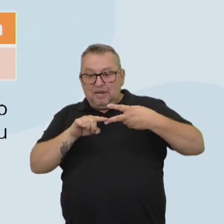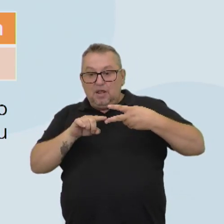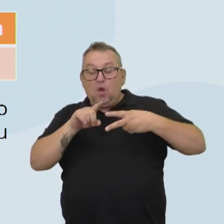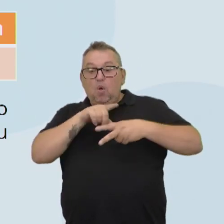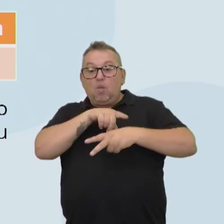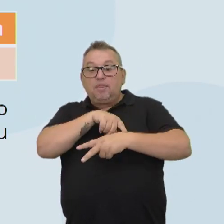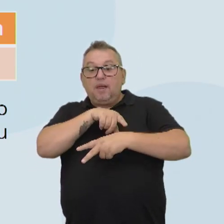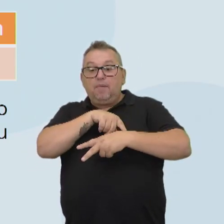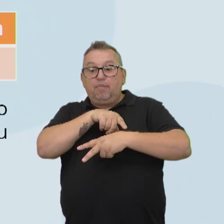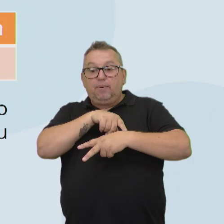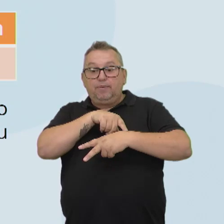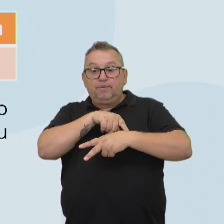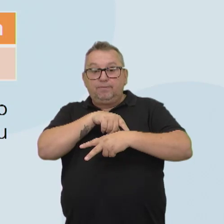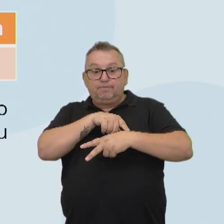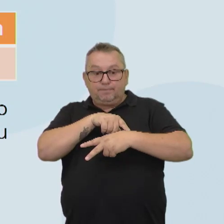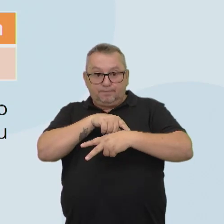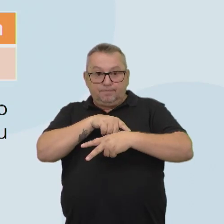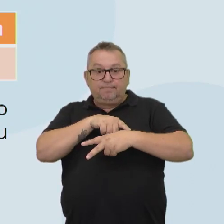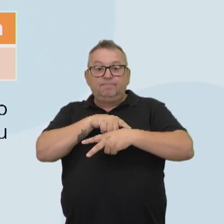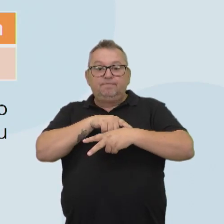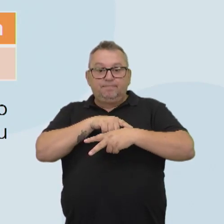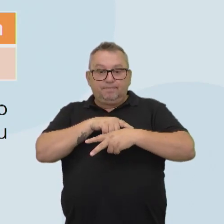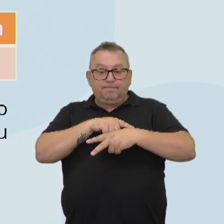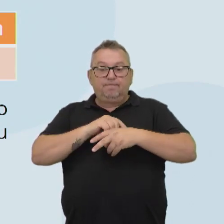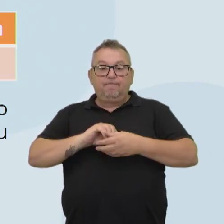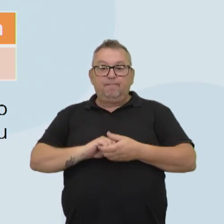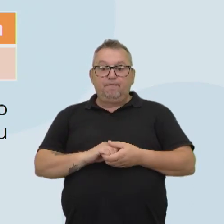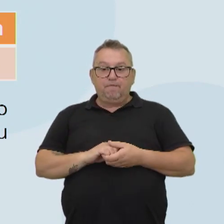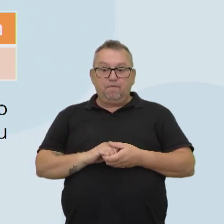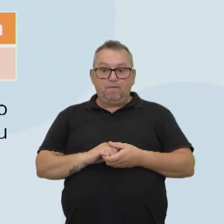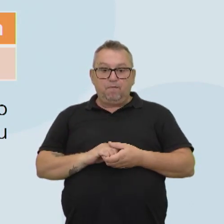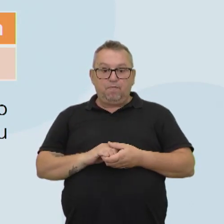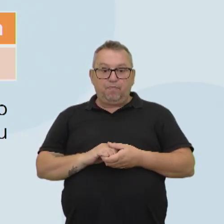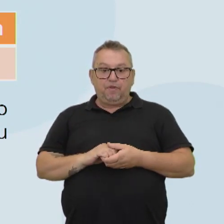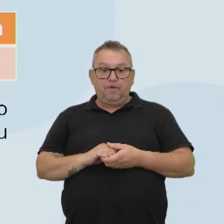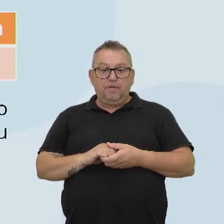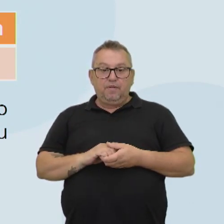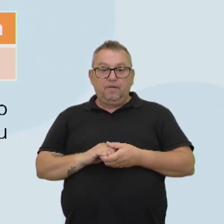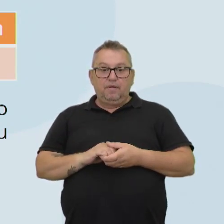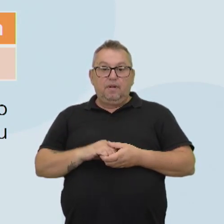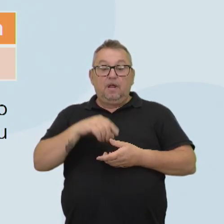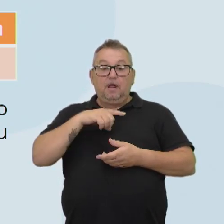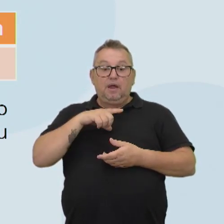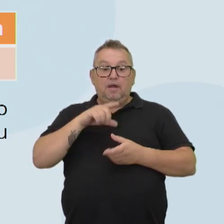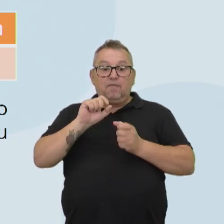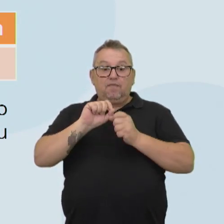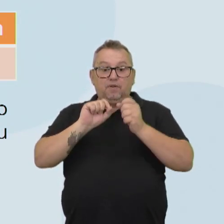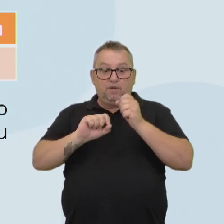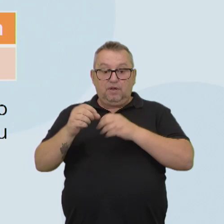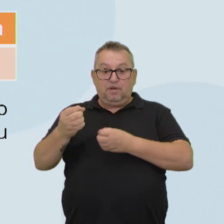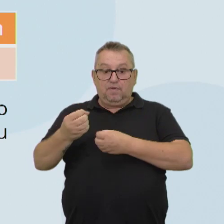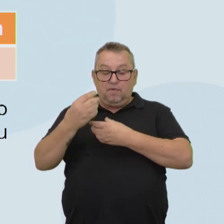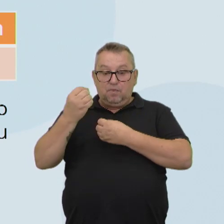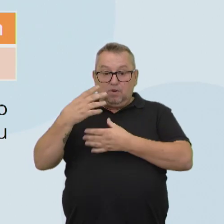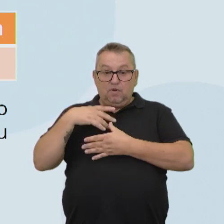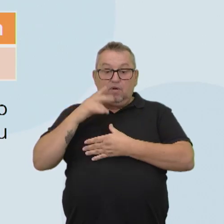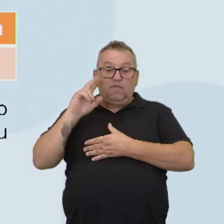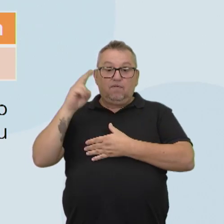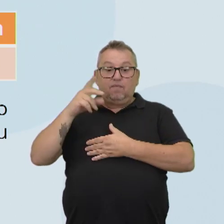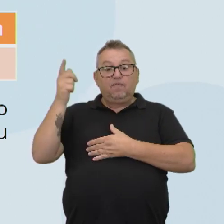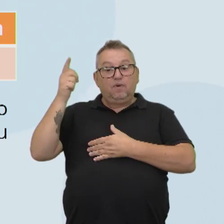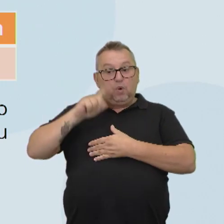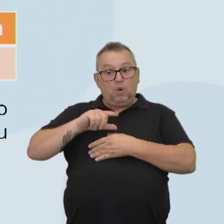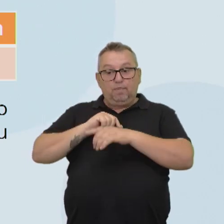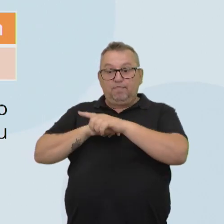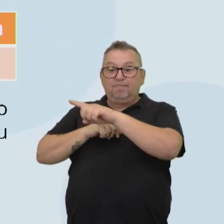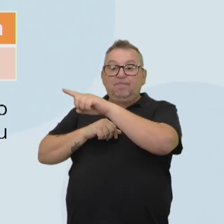o tempo em segundos. Então, nadando aí metros por segundo. Ele registrou as informações obtidas neste